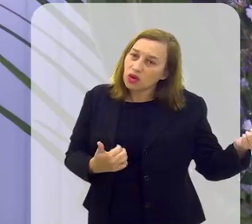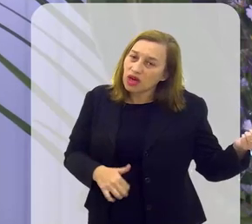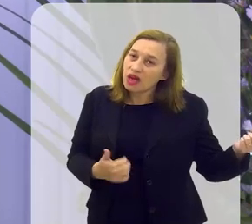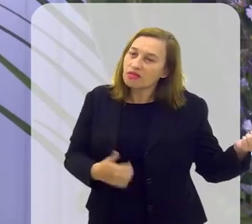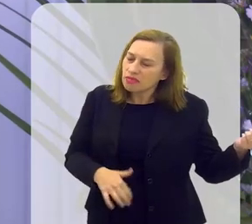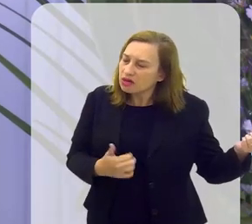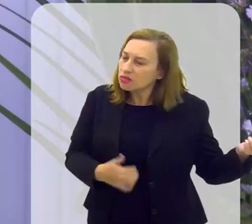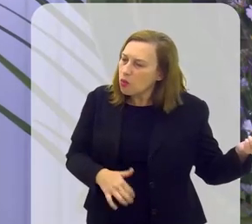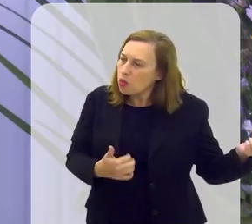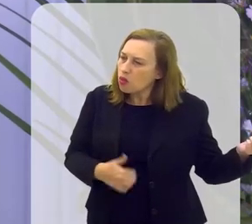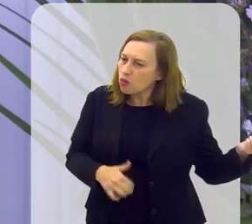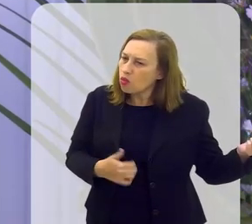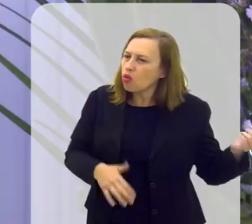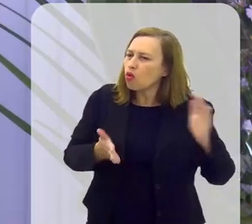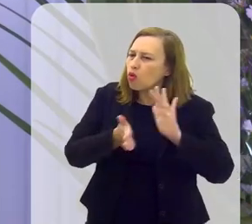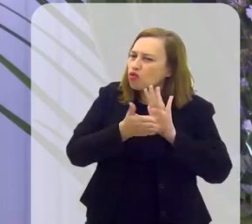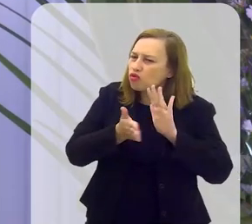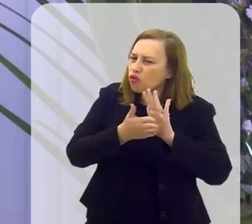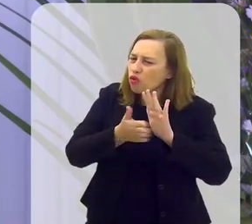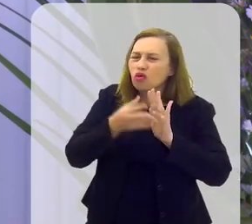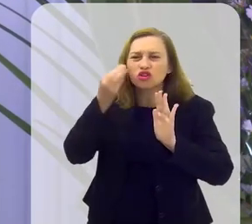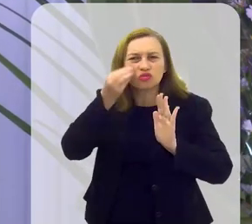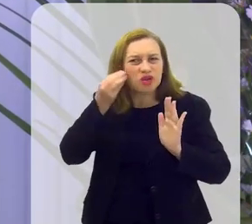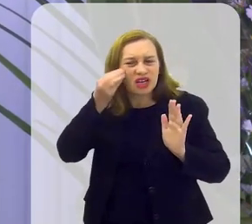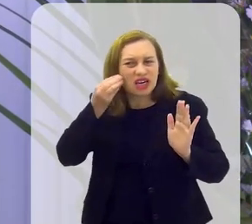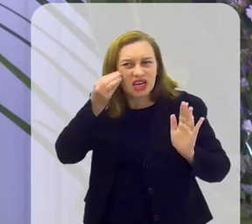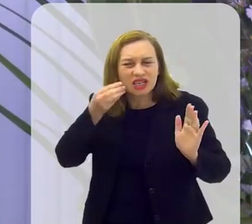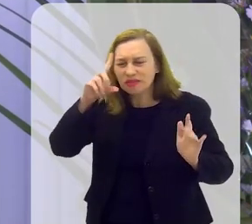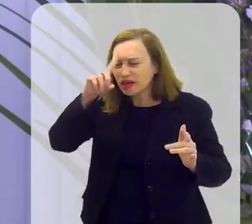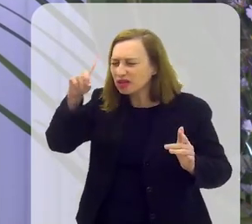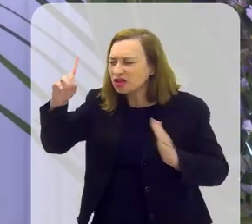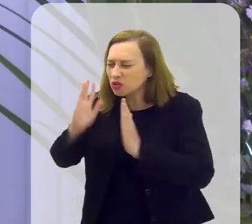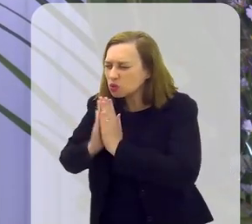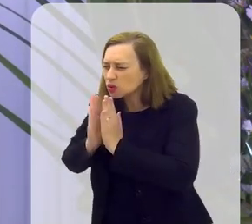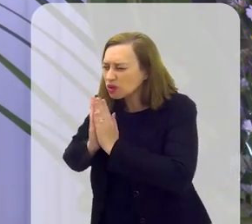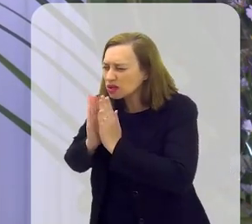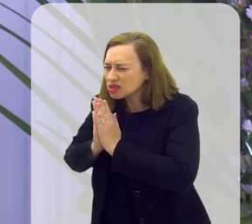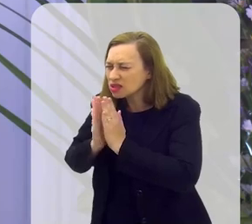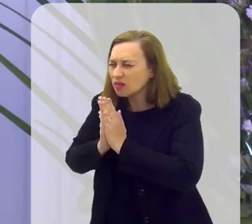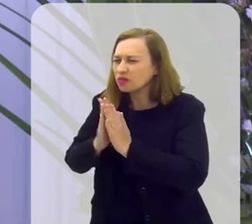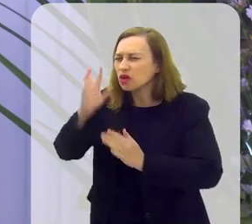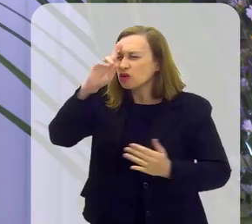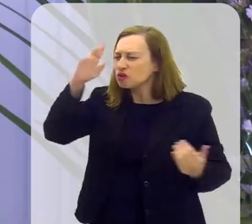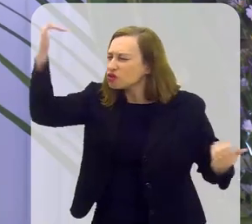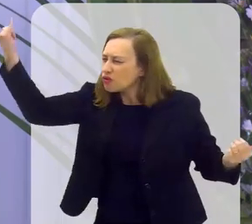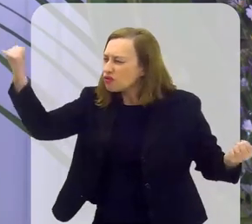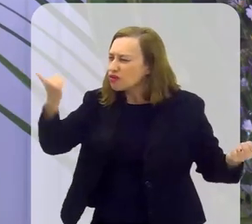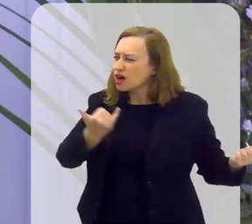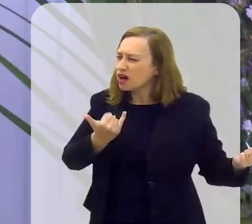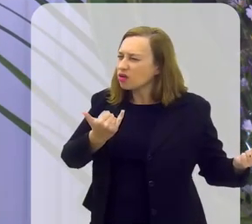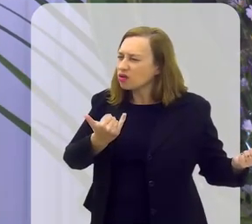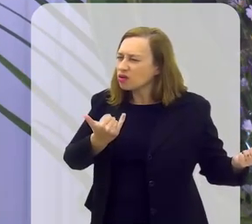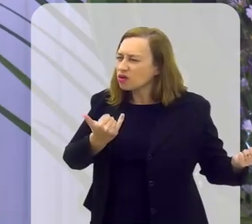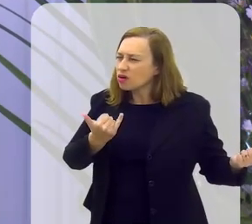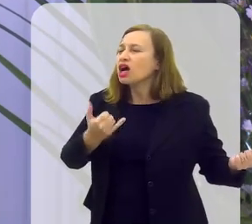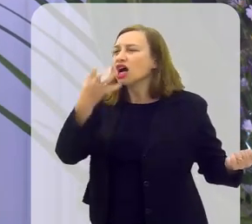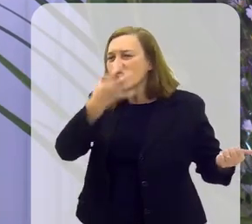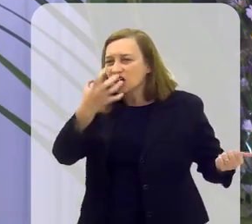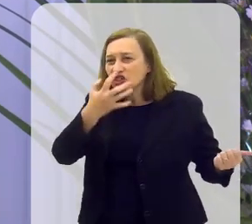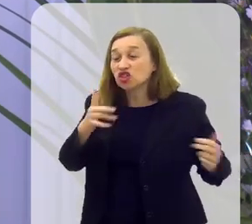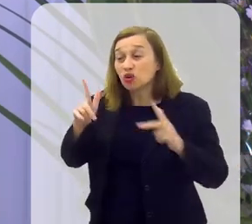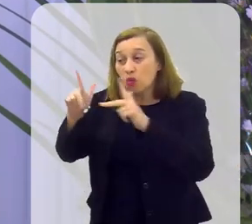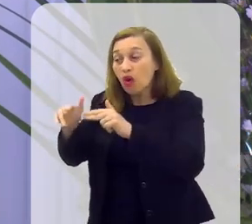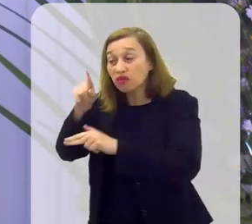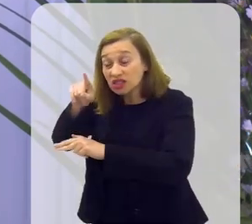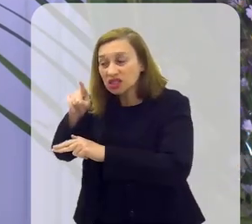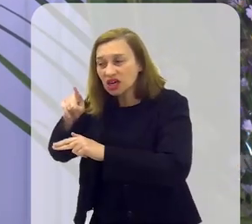para arranhar assim um louvor para adorar a Deus após aquele momento de oração e o senhor falou assim cante o que você orou